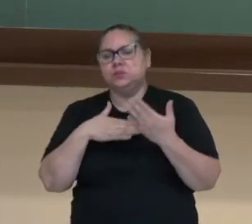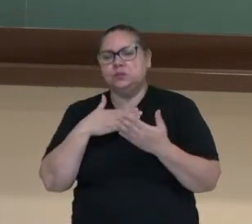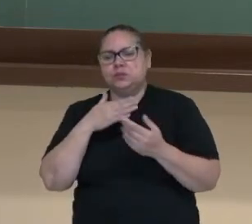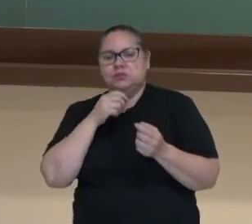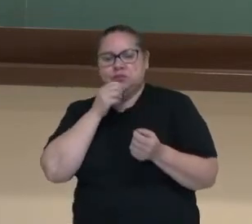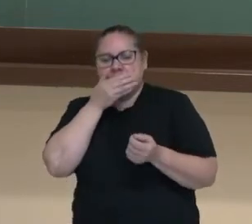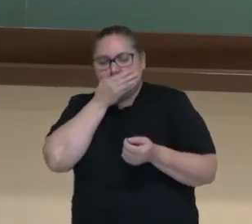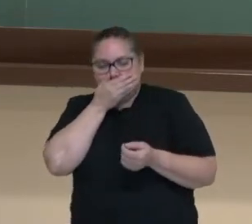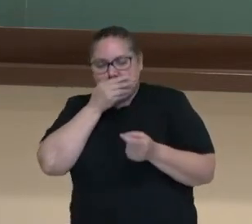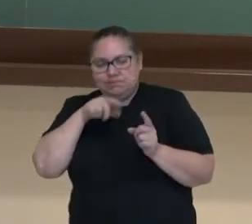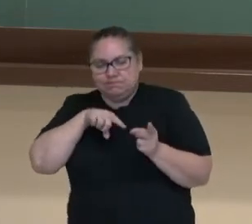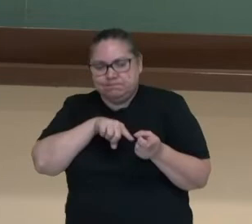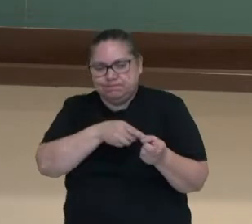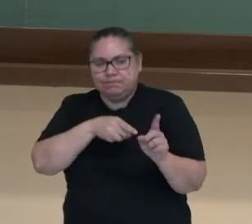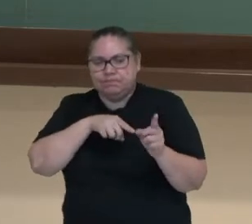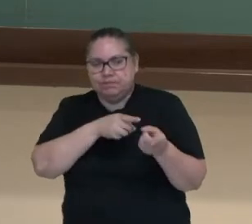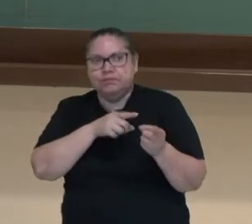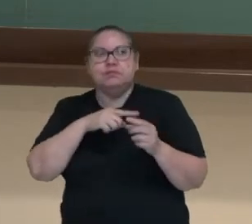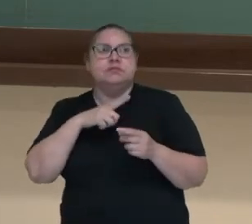ironia presente.